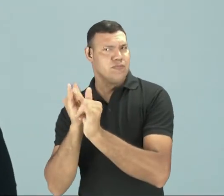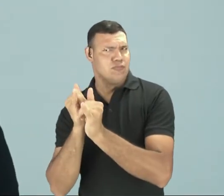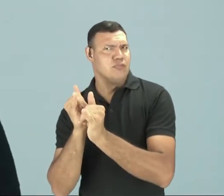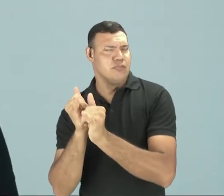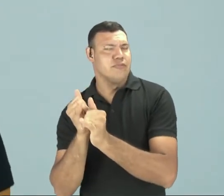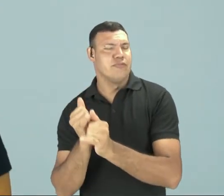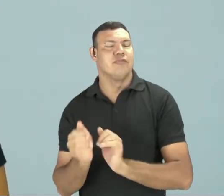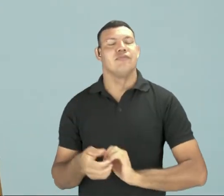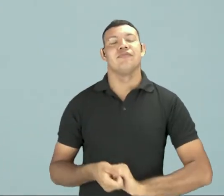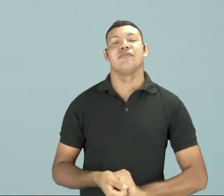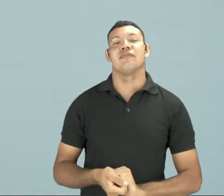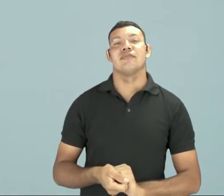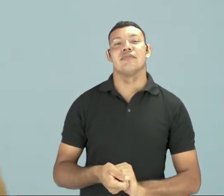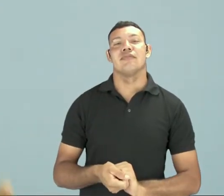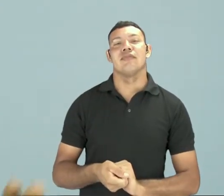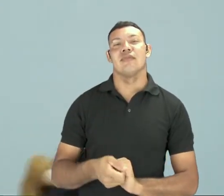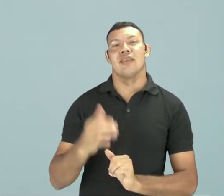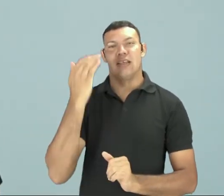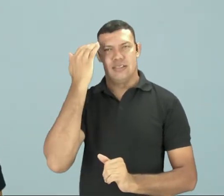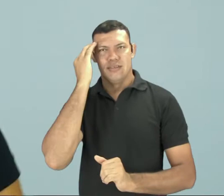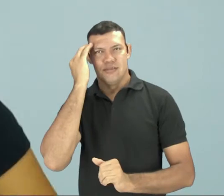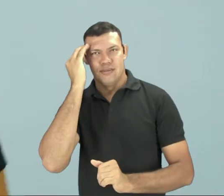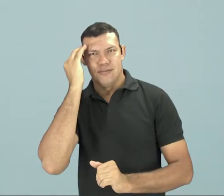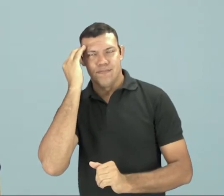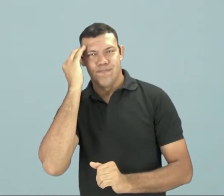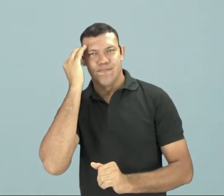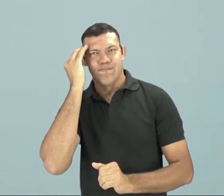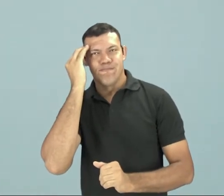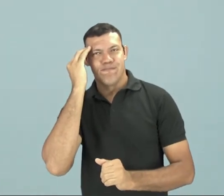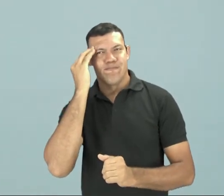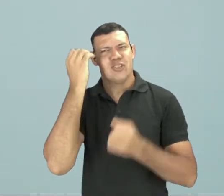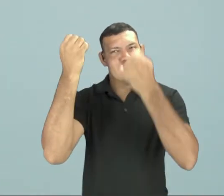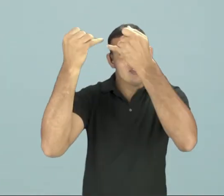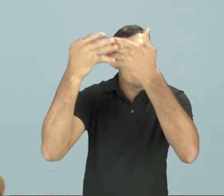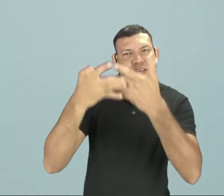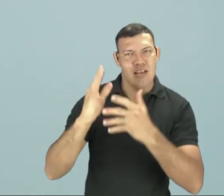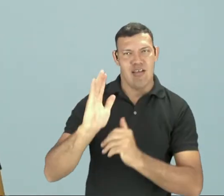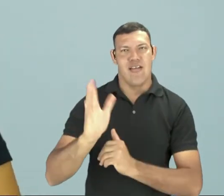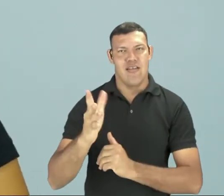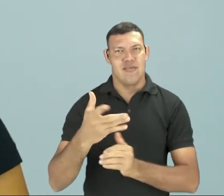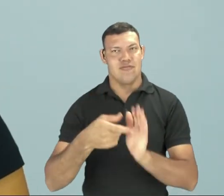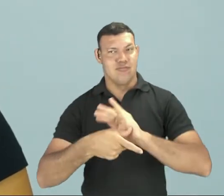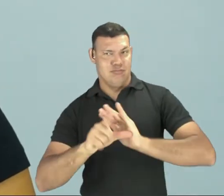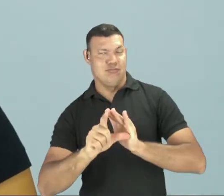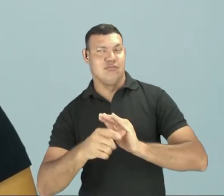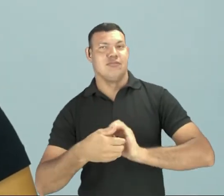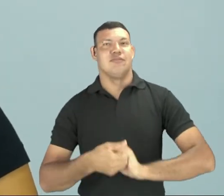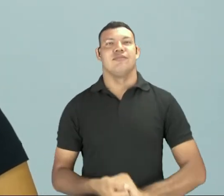poucas personagens que existem em razão de um só núcleo. Aquilo que eu expliquei para vocês, ok?